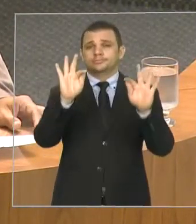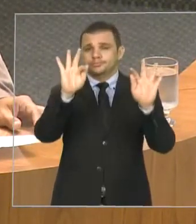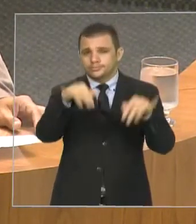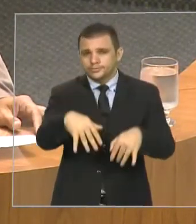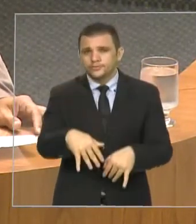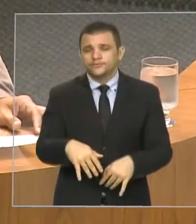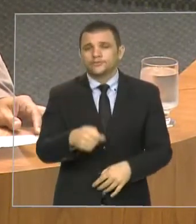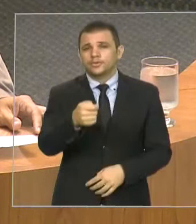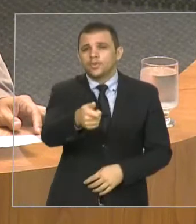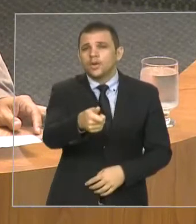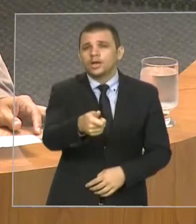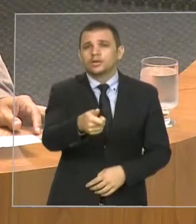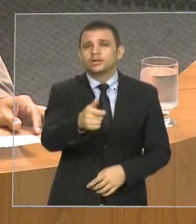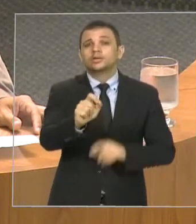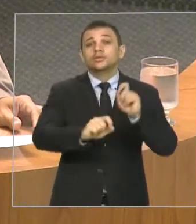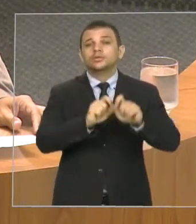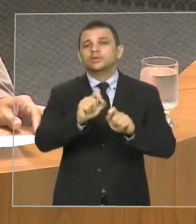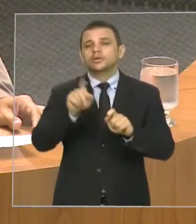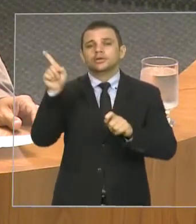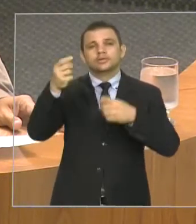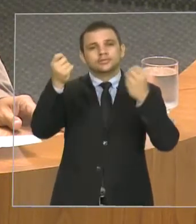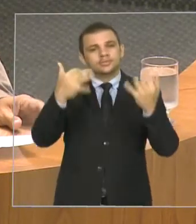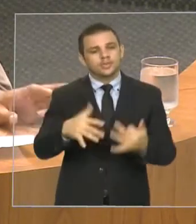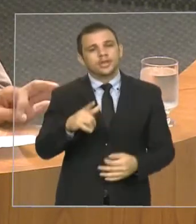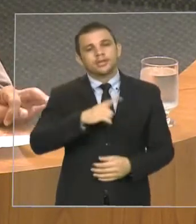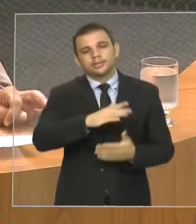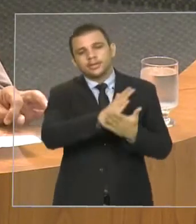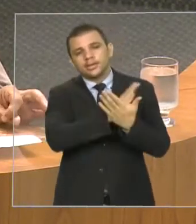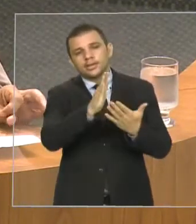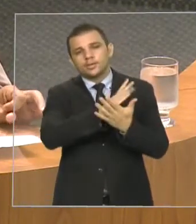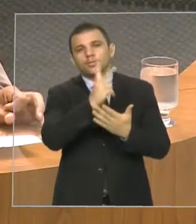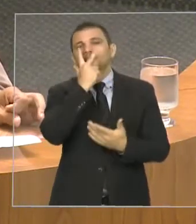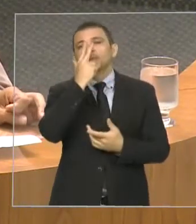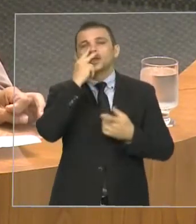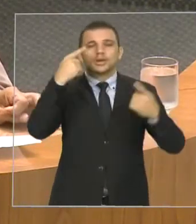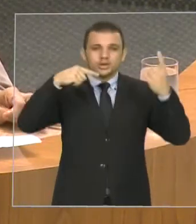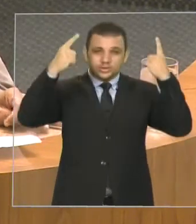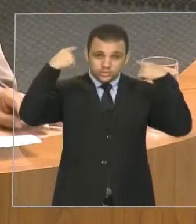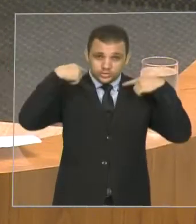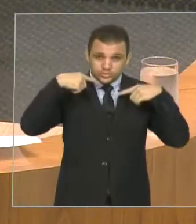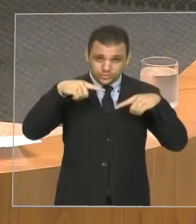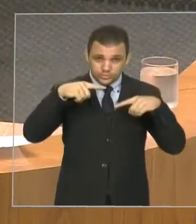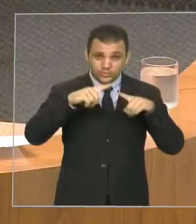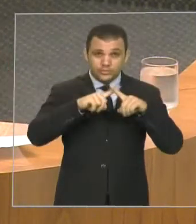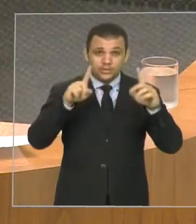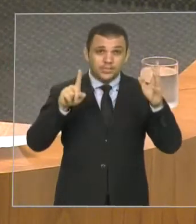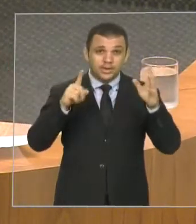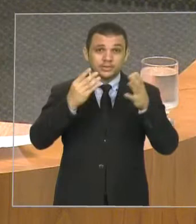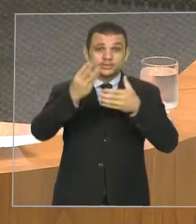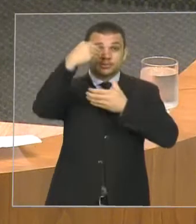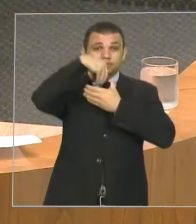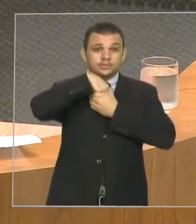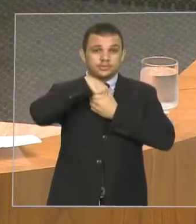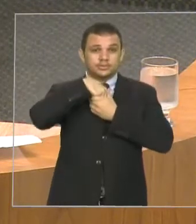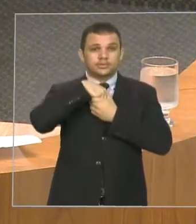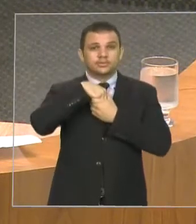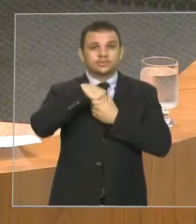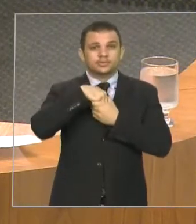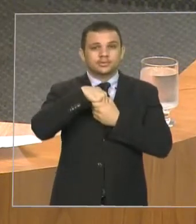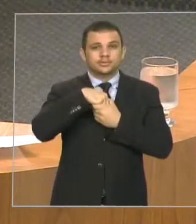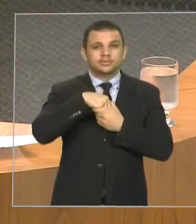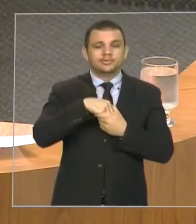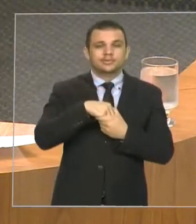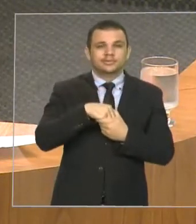onde ovelhas estarão vestidas de cordeiros. Nós não podemos, senhoras e